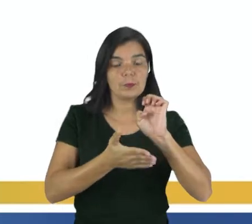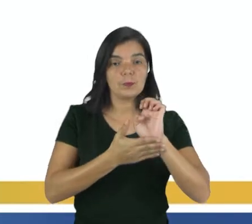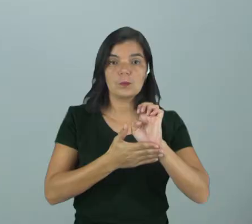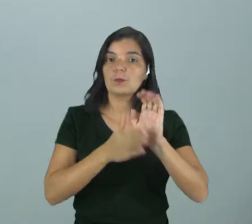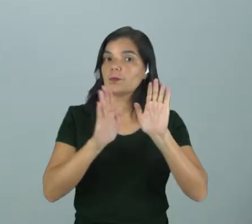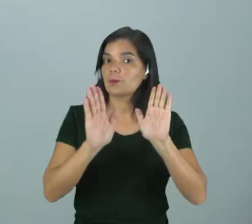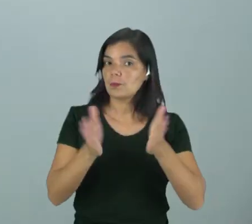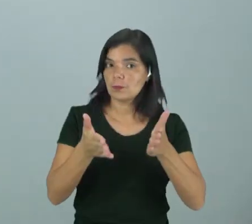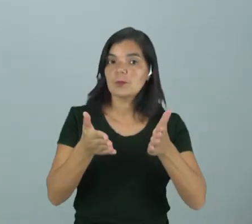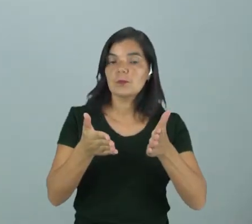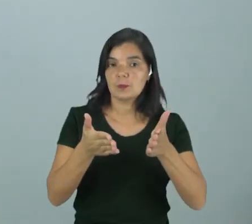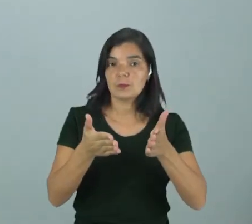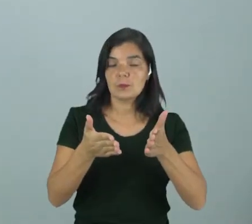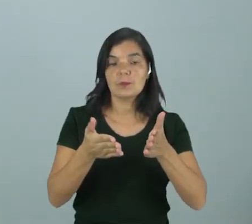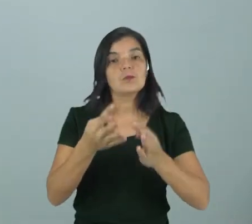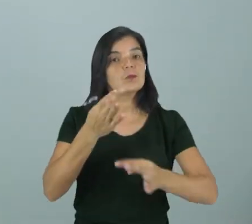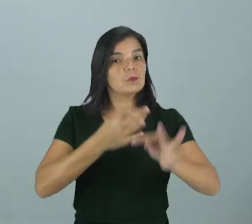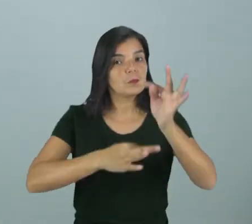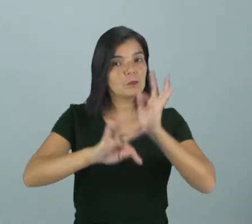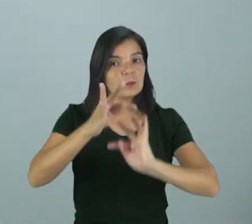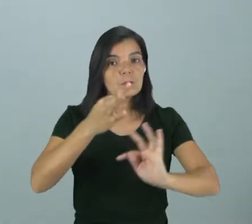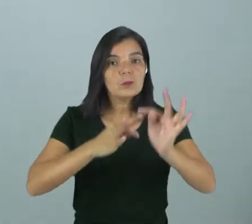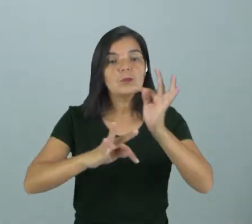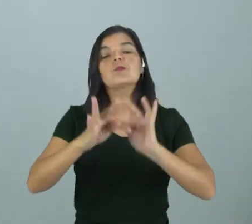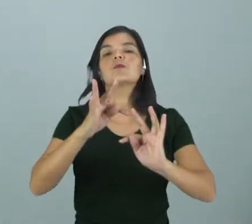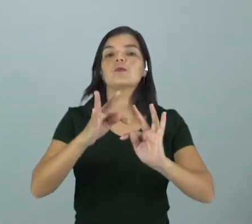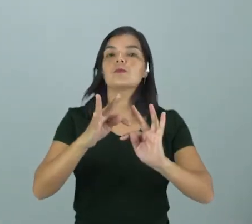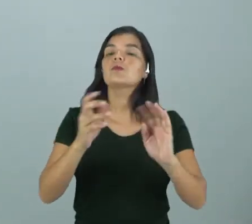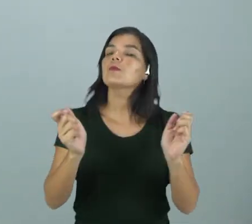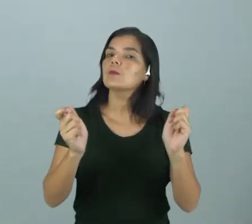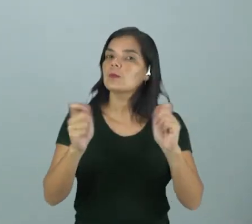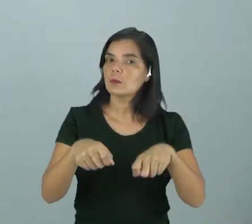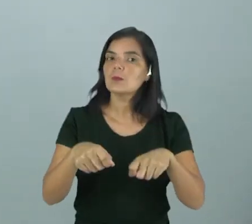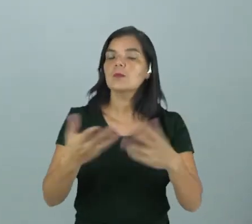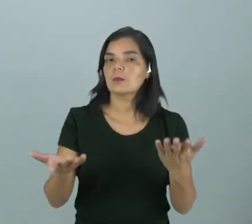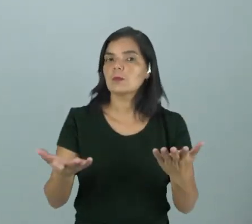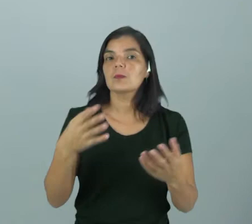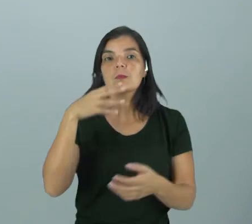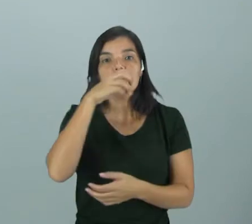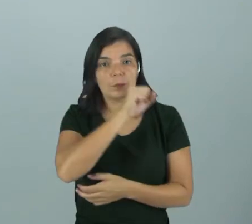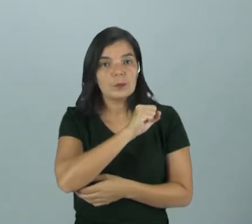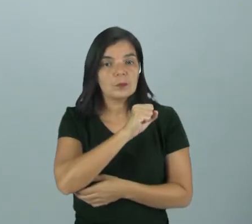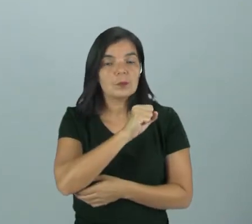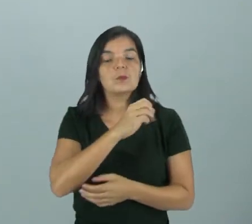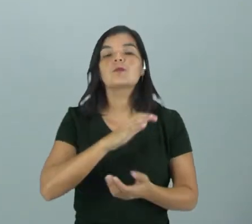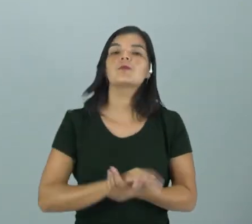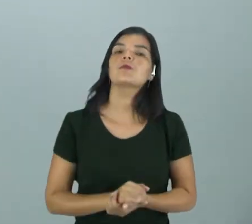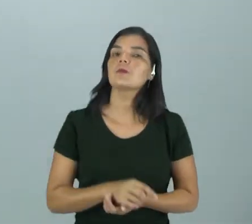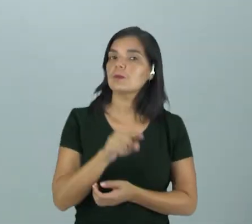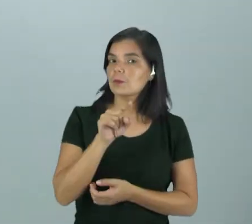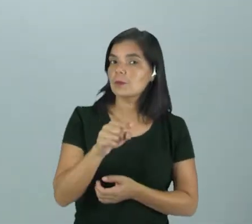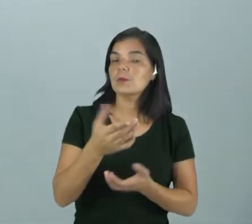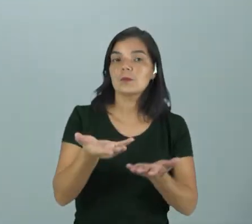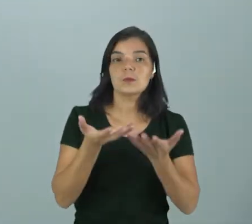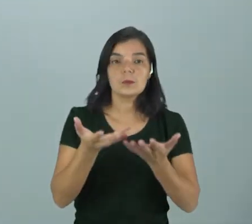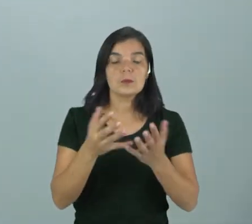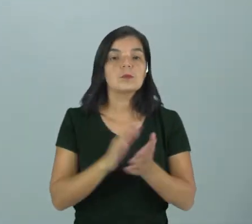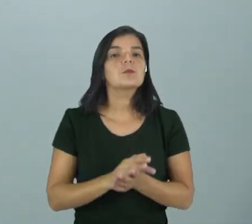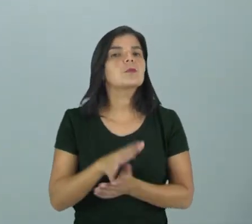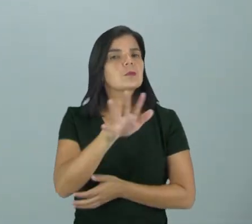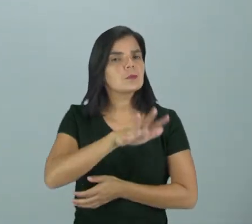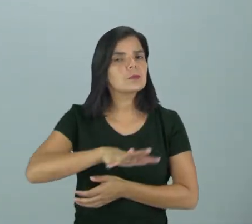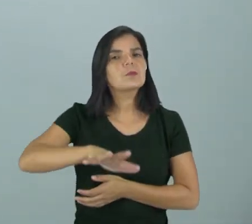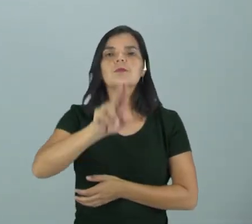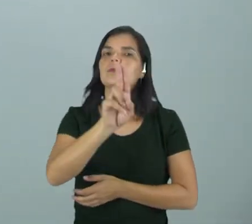já que nós estamos numa era tecnológica e para ser mais rápido naquilo que você busca, então